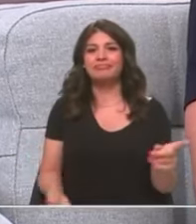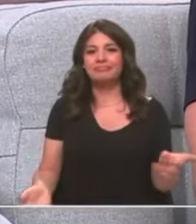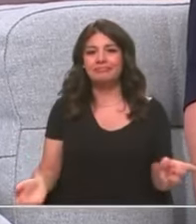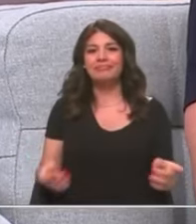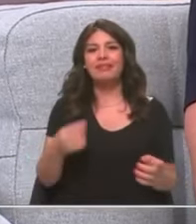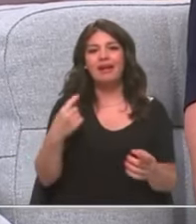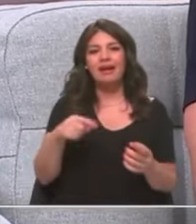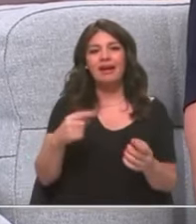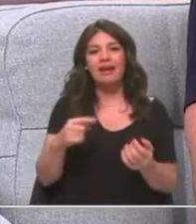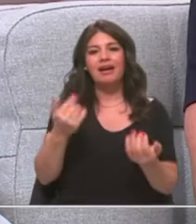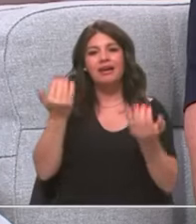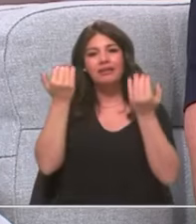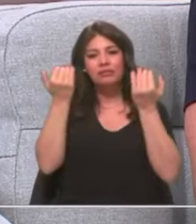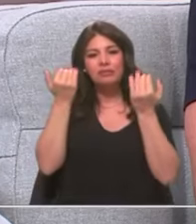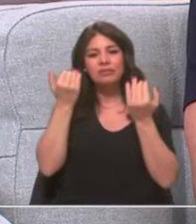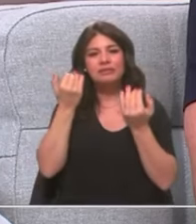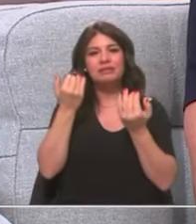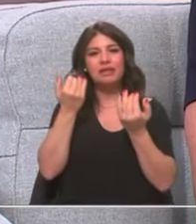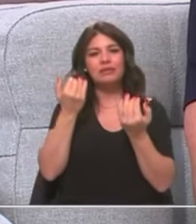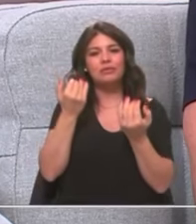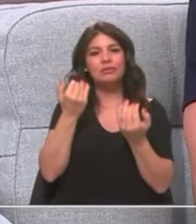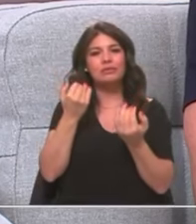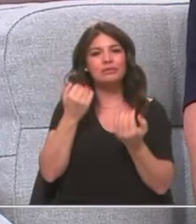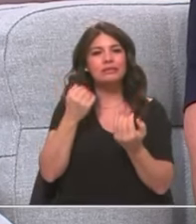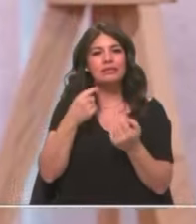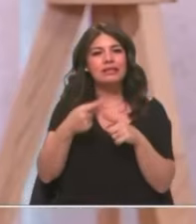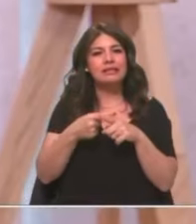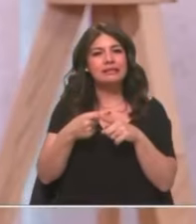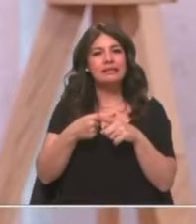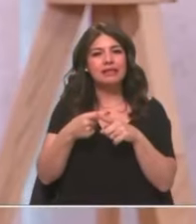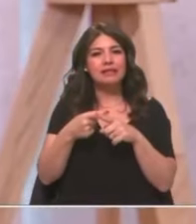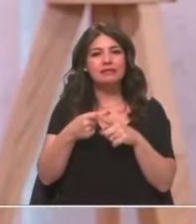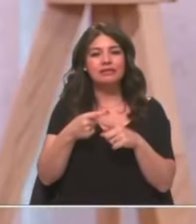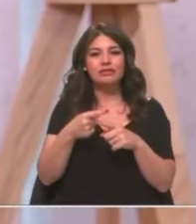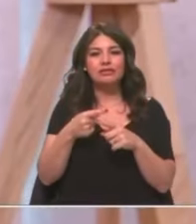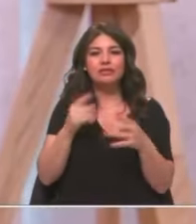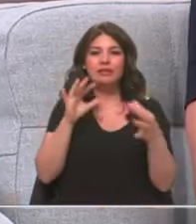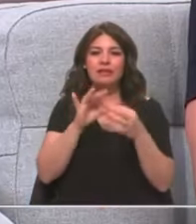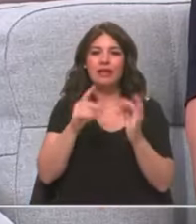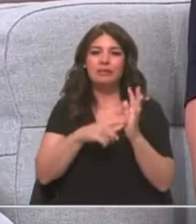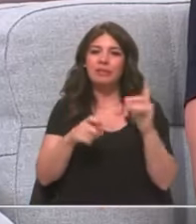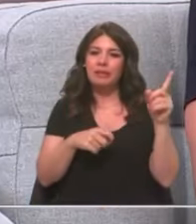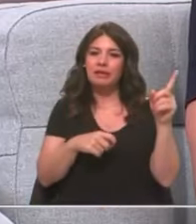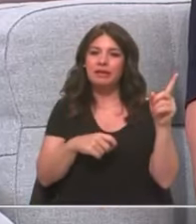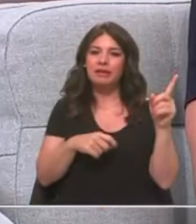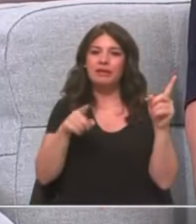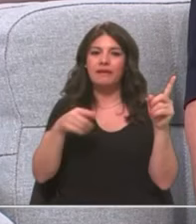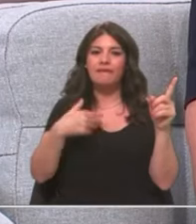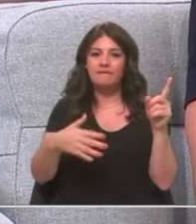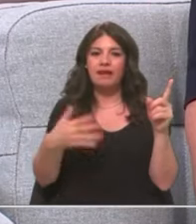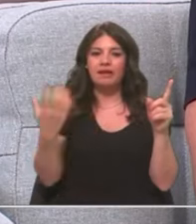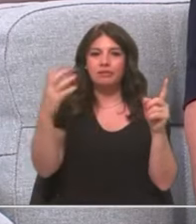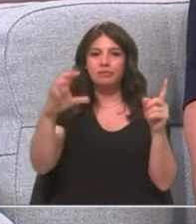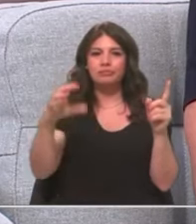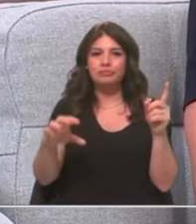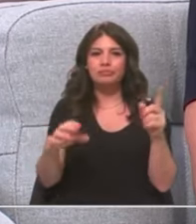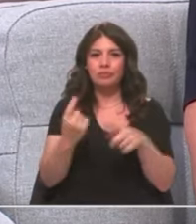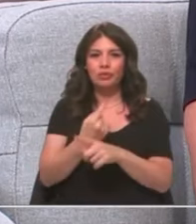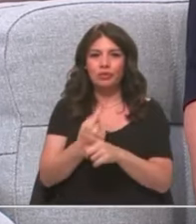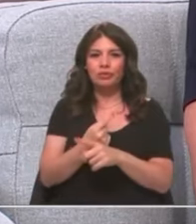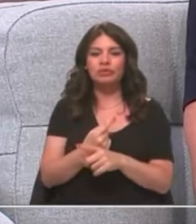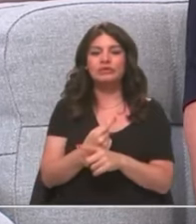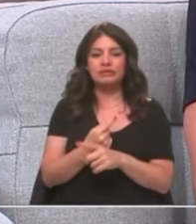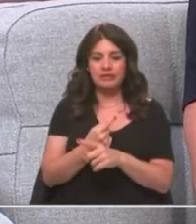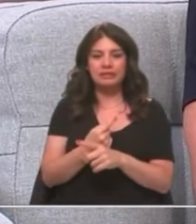dados curiosos agora para os Estados Unidos. É muito curioso. Há uns dados agora muito curiosos. Tens tudo na tua página? Sim, eu vou ter agora na minha página, mas eles vão passar por um